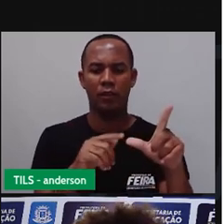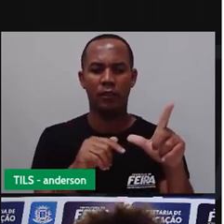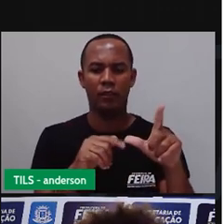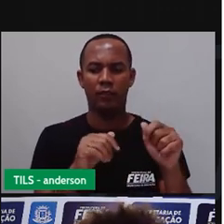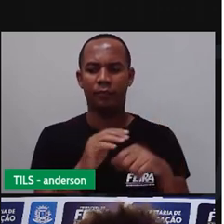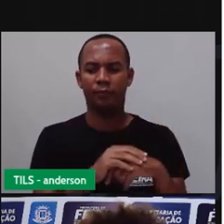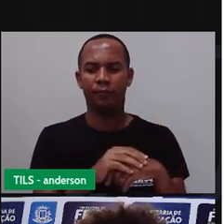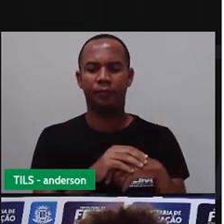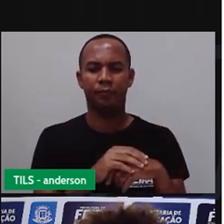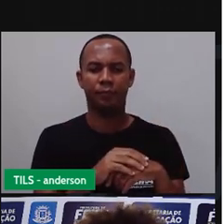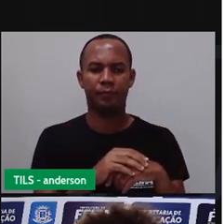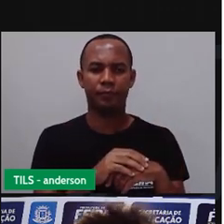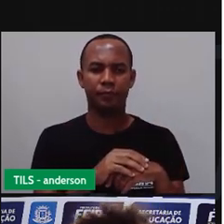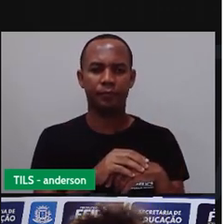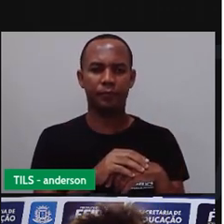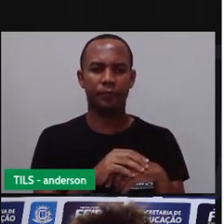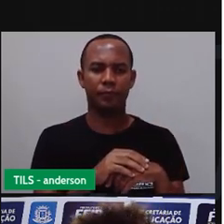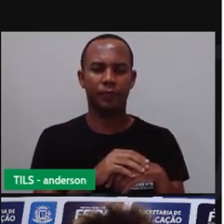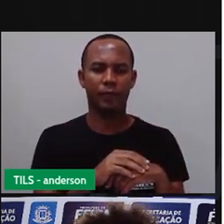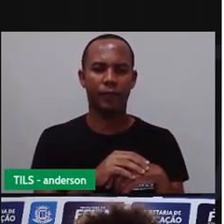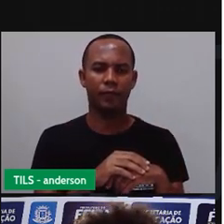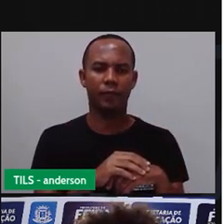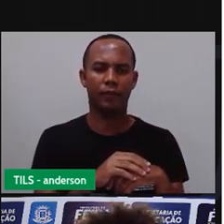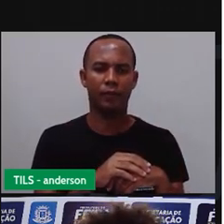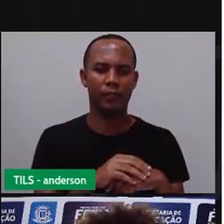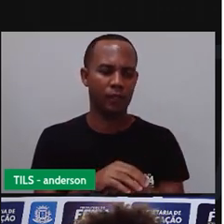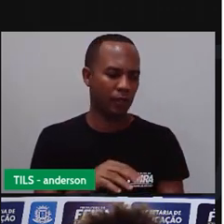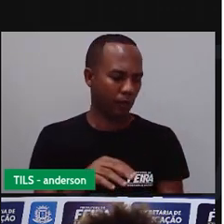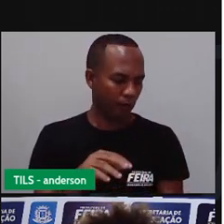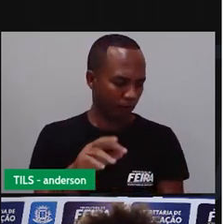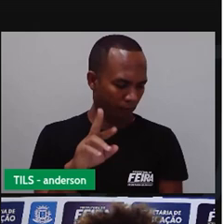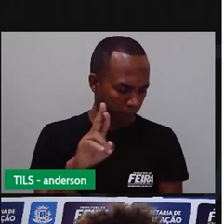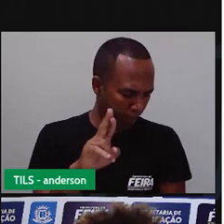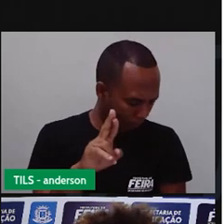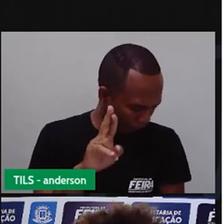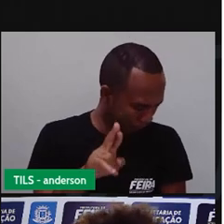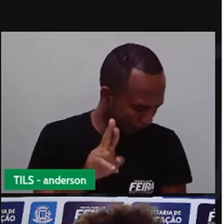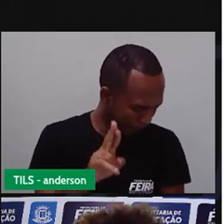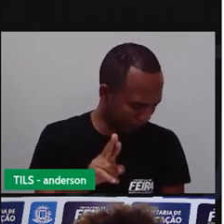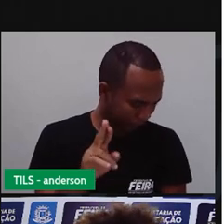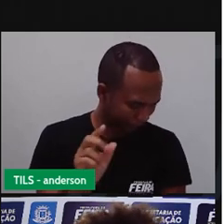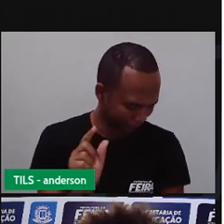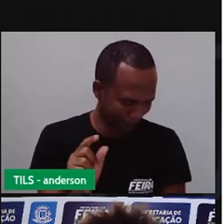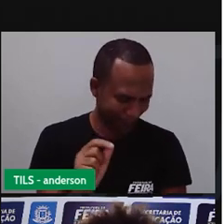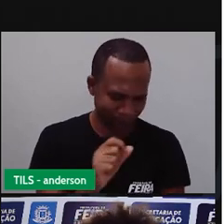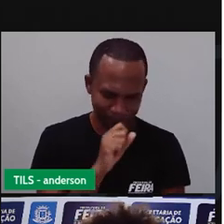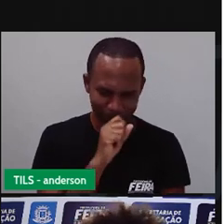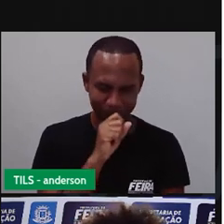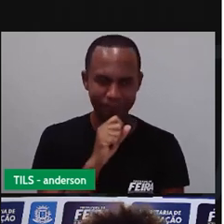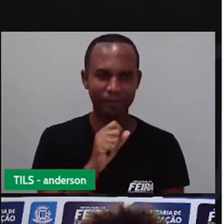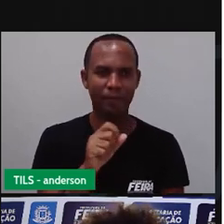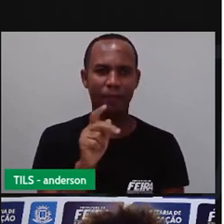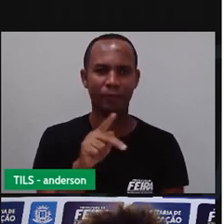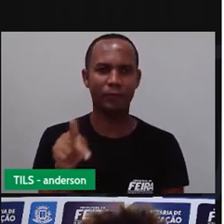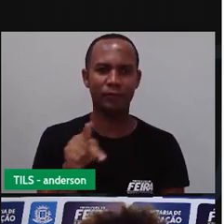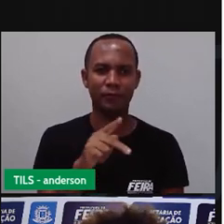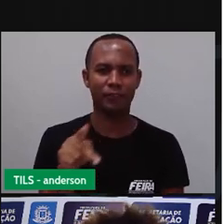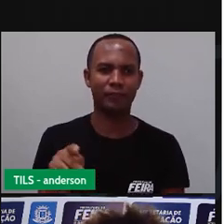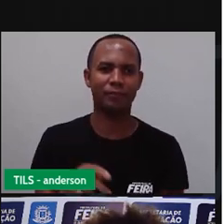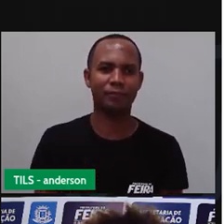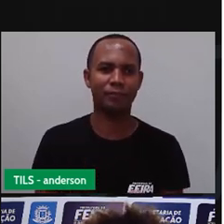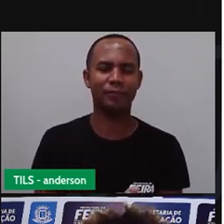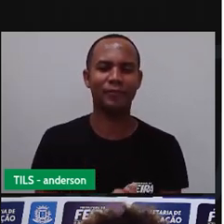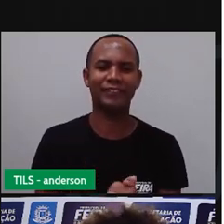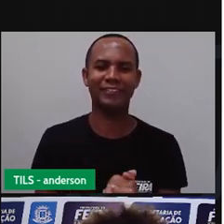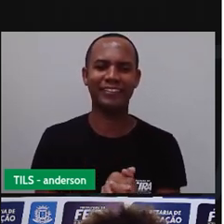carro que o o refil e caiu um pouco mais arrastado não é isso pô e de Professor